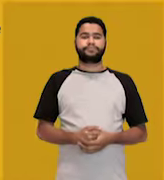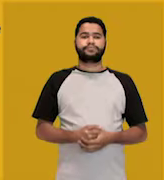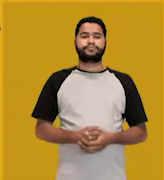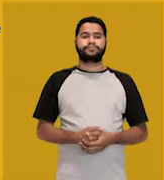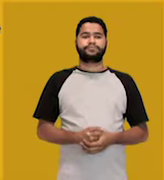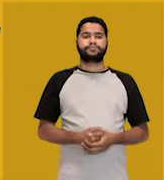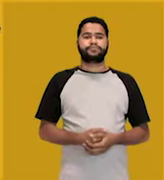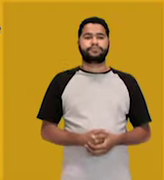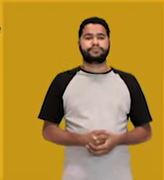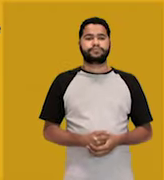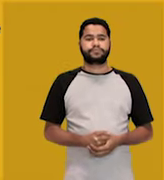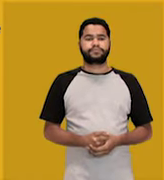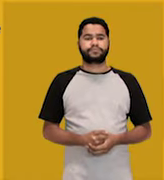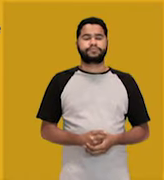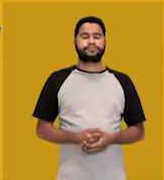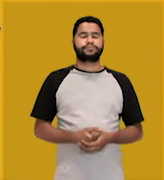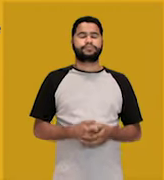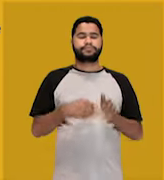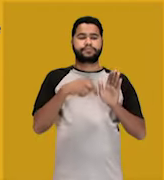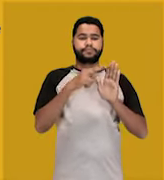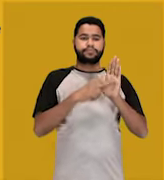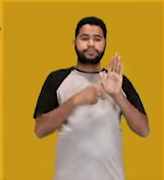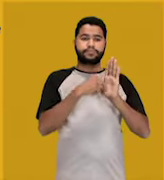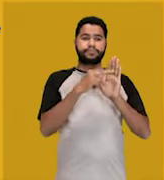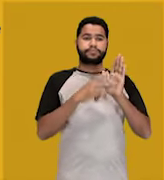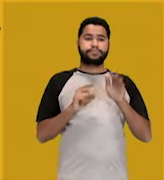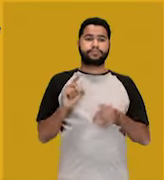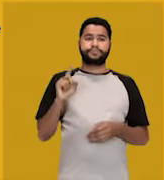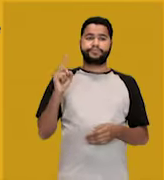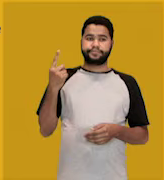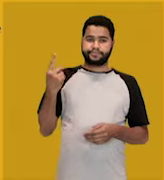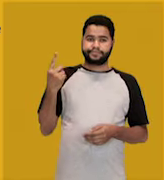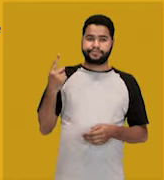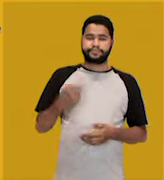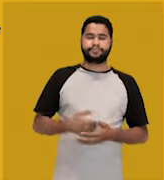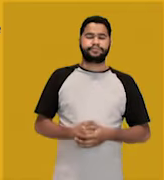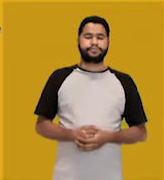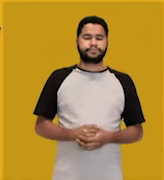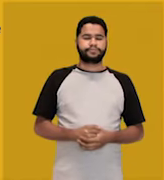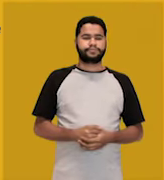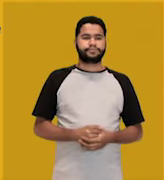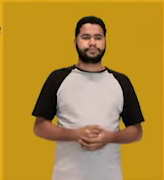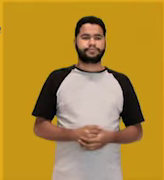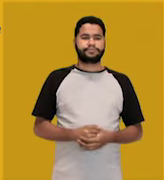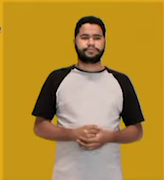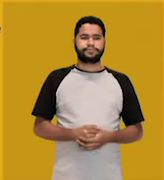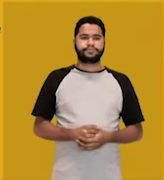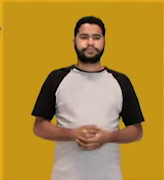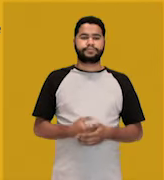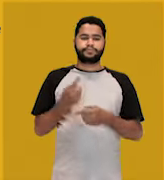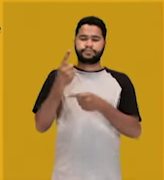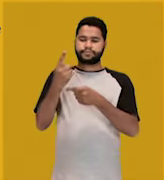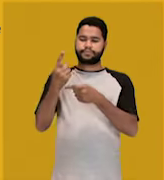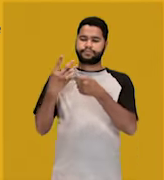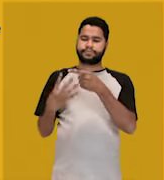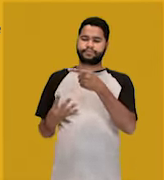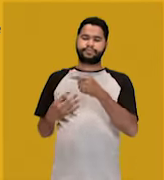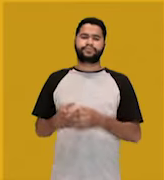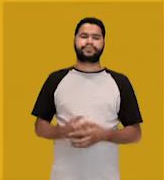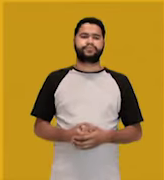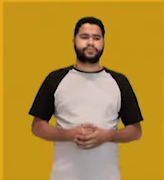partes. O inteiro foi dividido em 4 partes e somente uma parte foi pintada, 1/4.